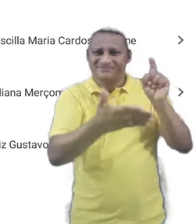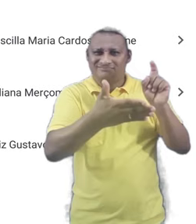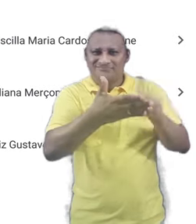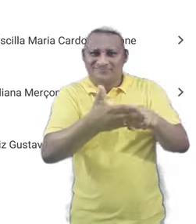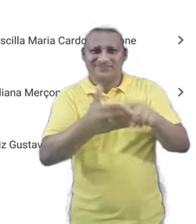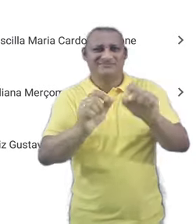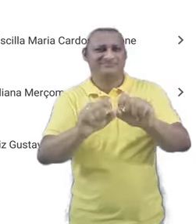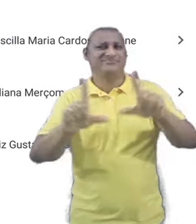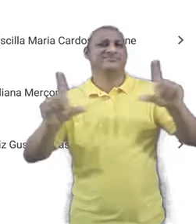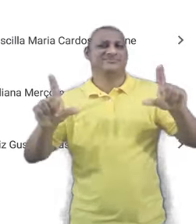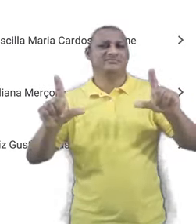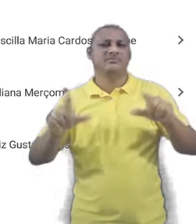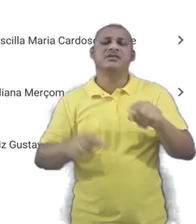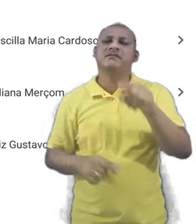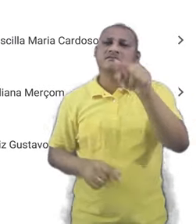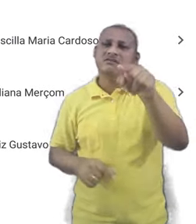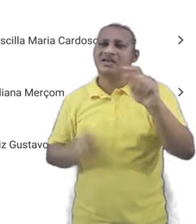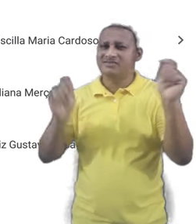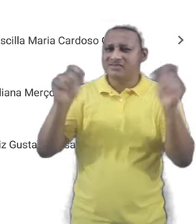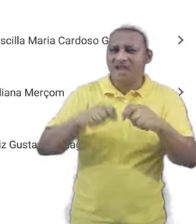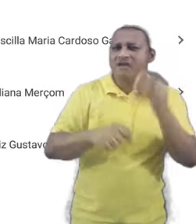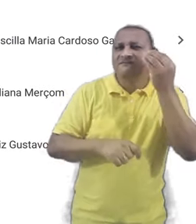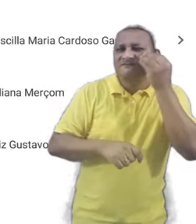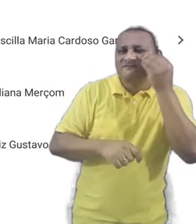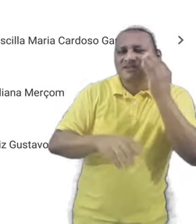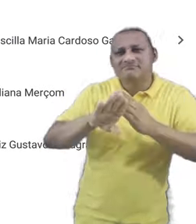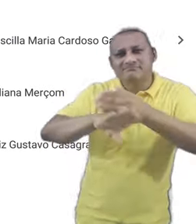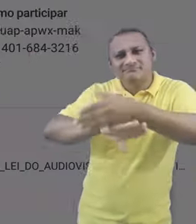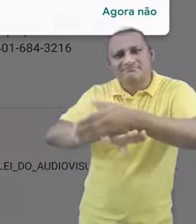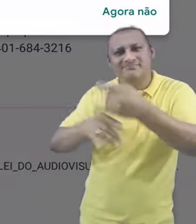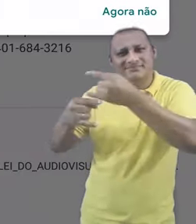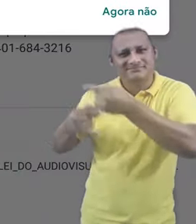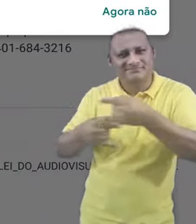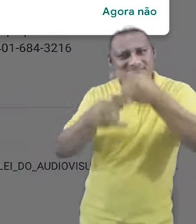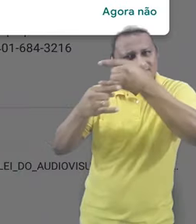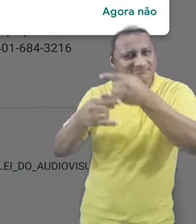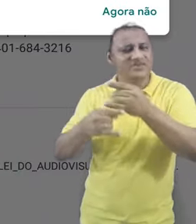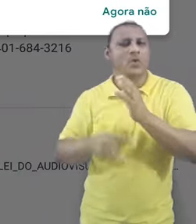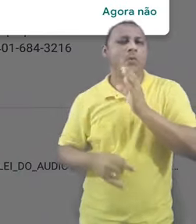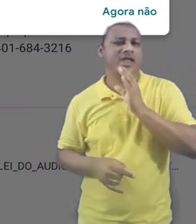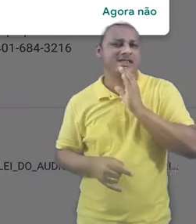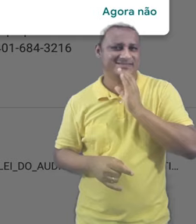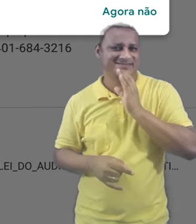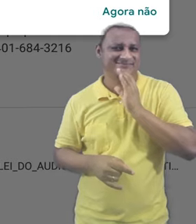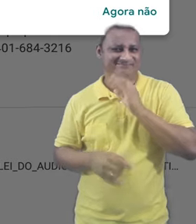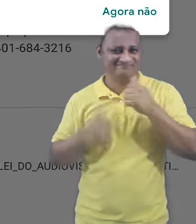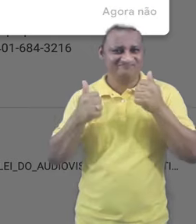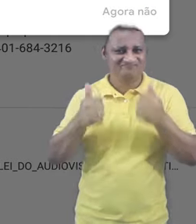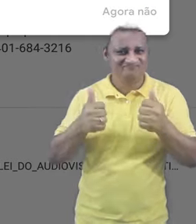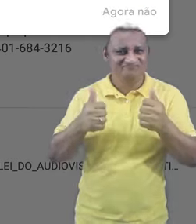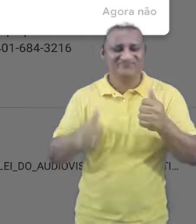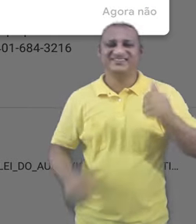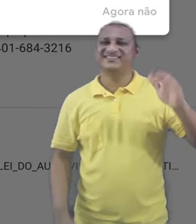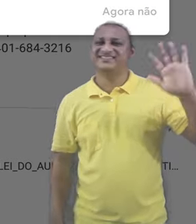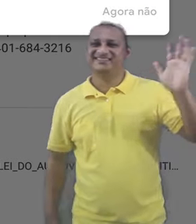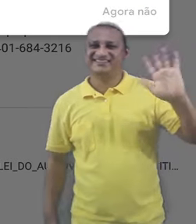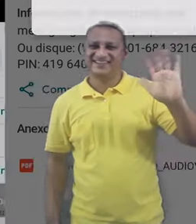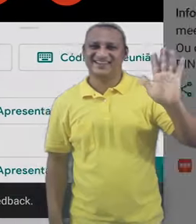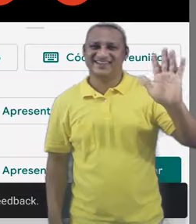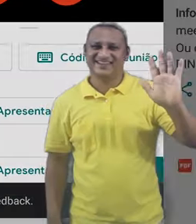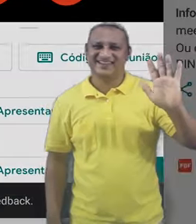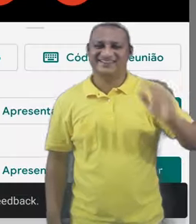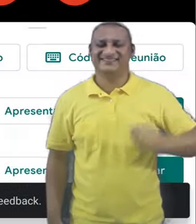parte inferior da nossa tela E que tal entrar em uma reunião no Google Meet para conhecer melhor essa